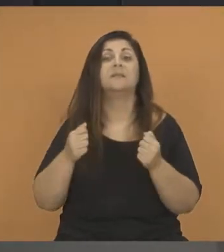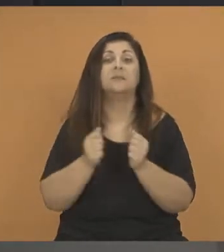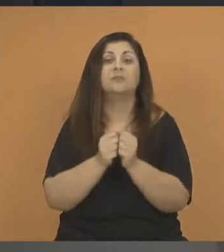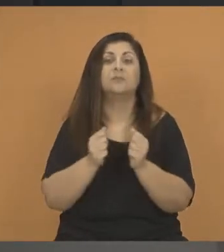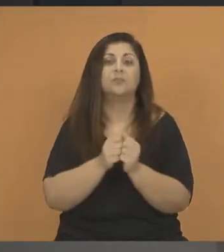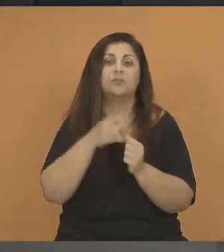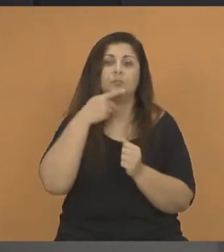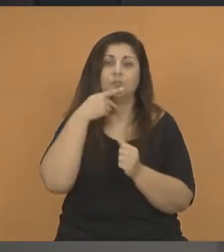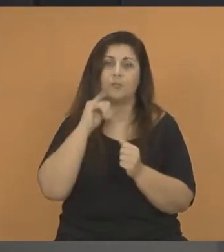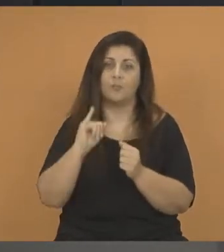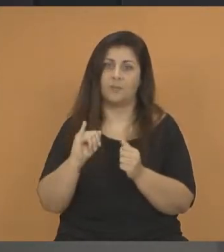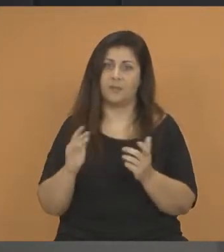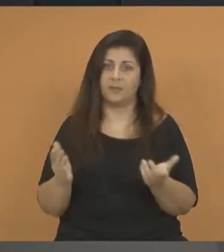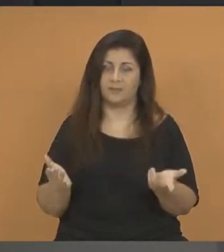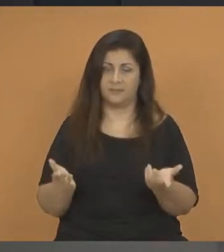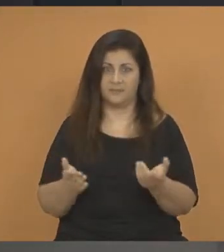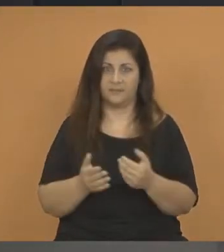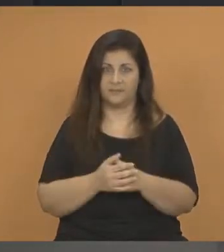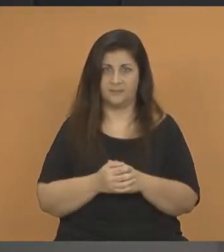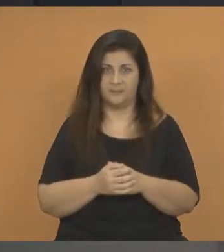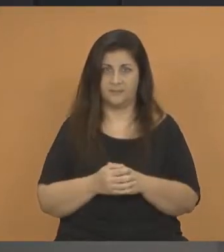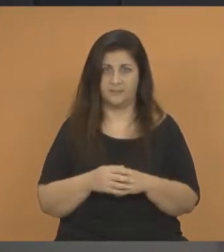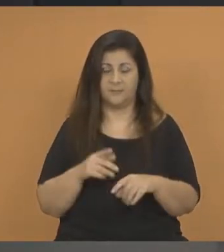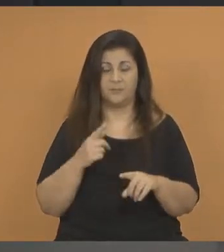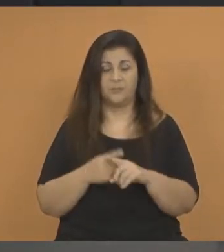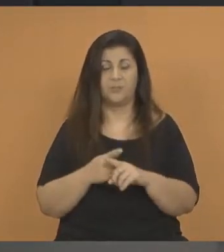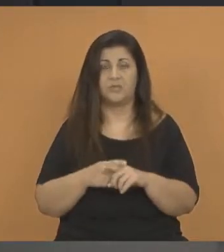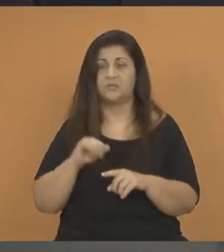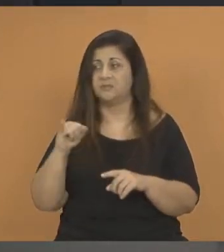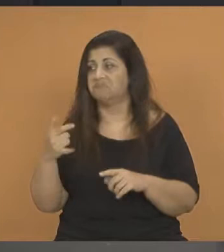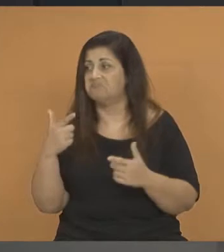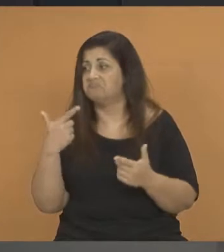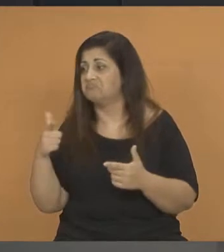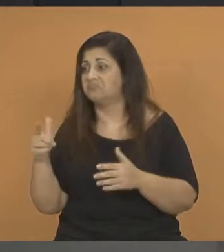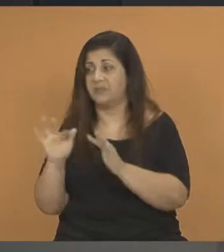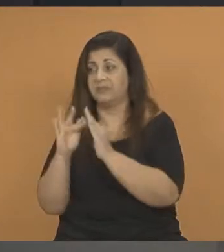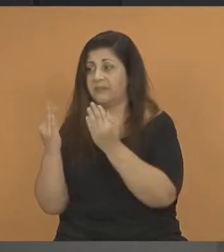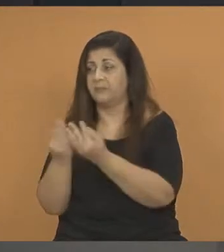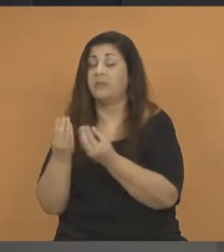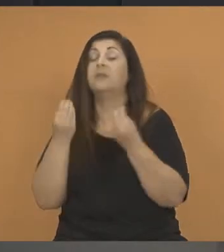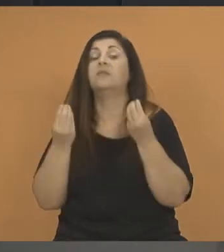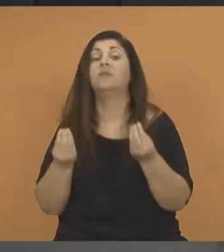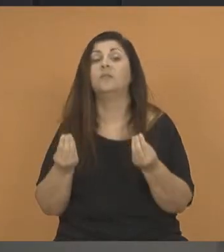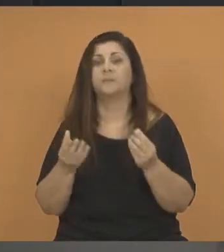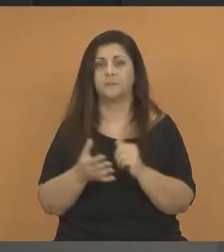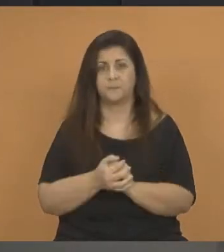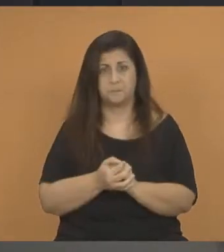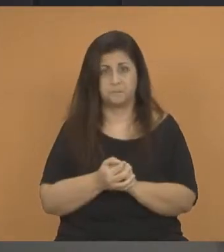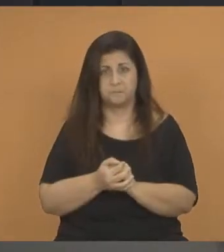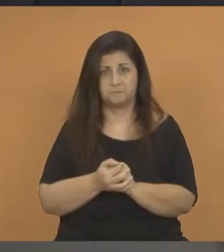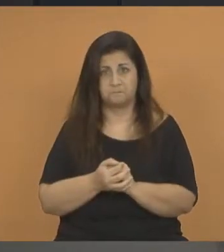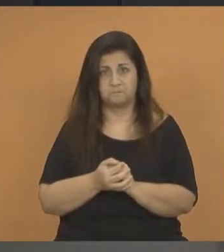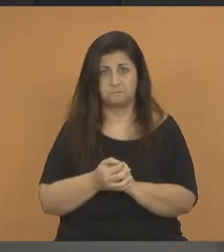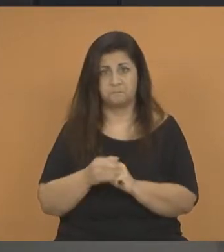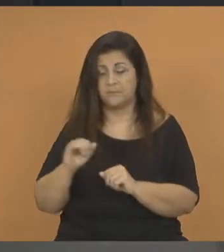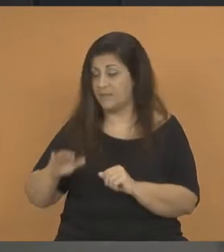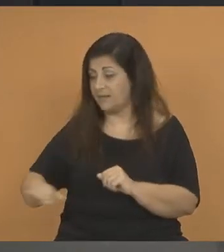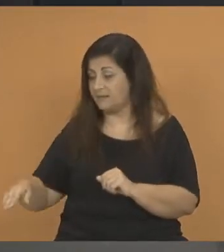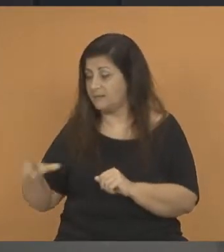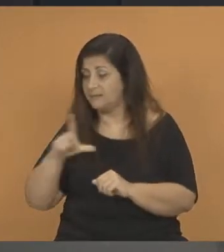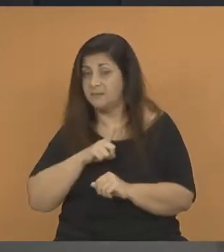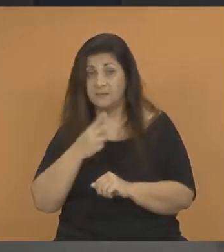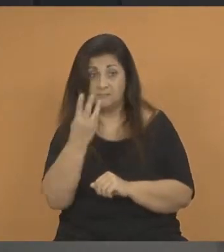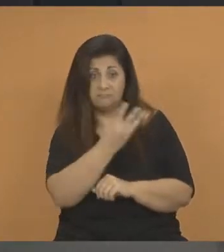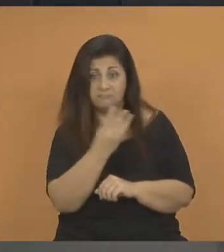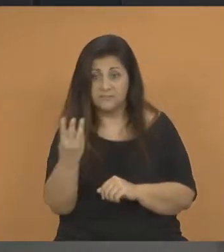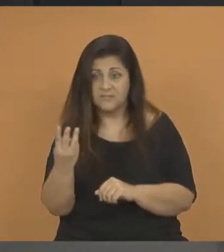Porque sem a ajuda dos pais também não tem o caminho. E essa criança tendo esses três caminhos, ela